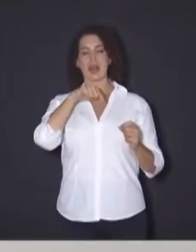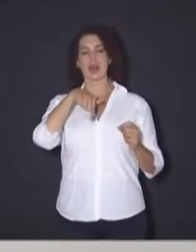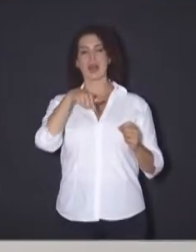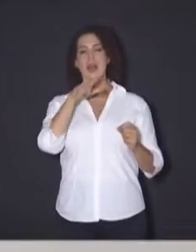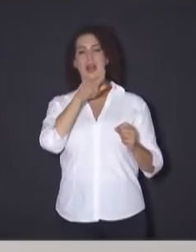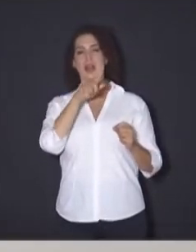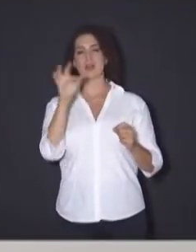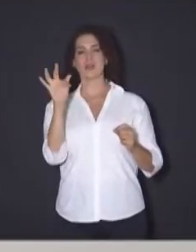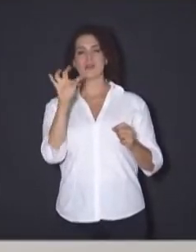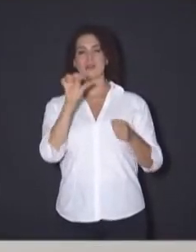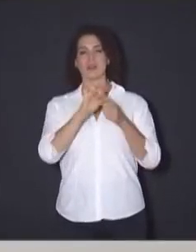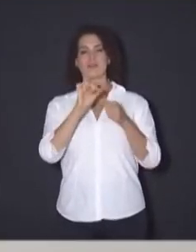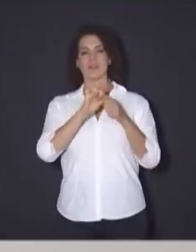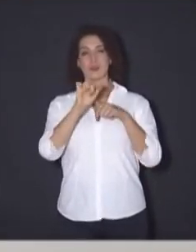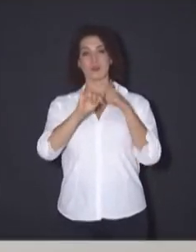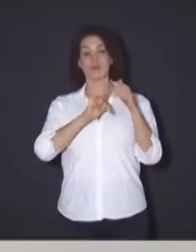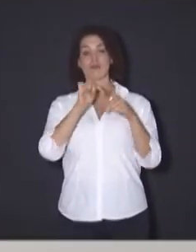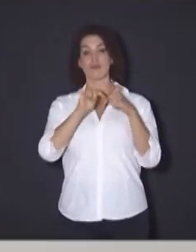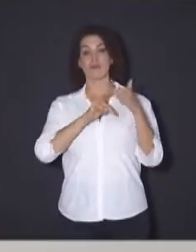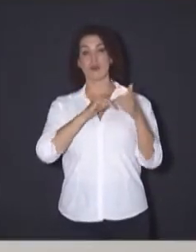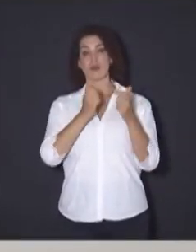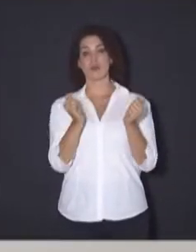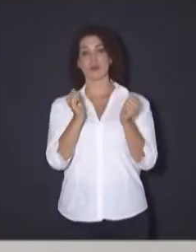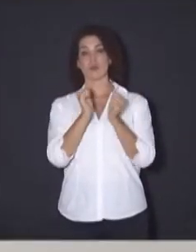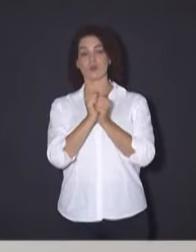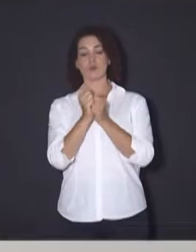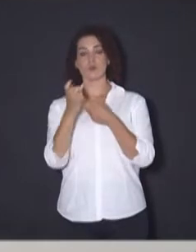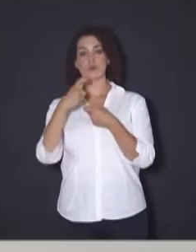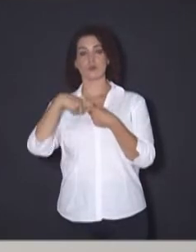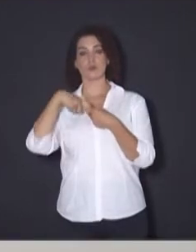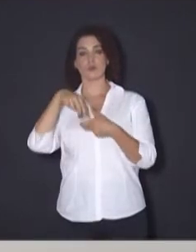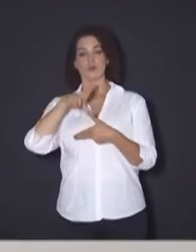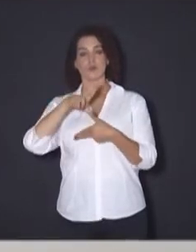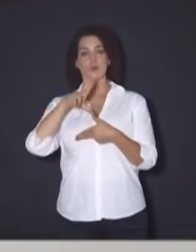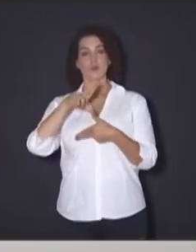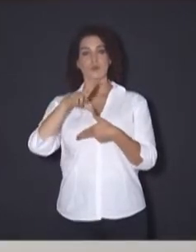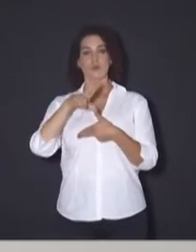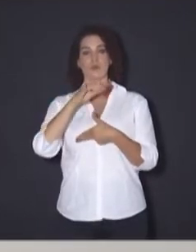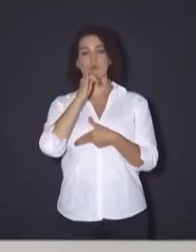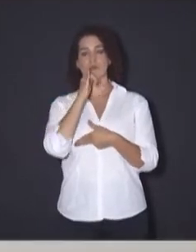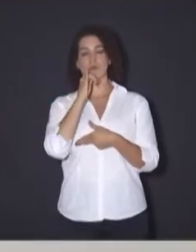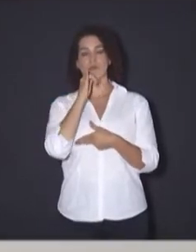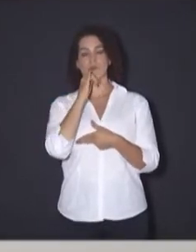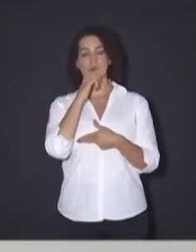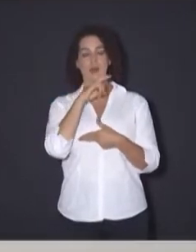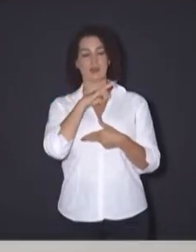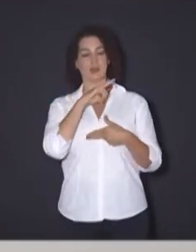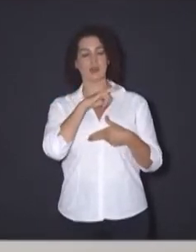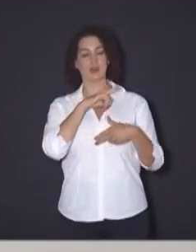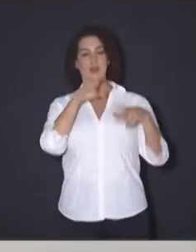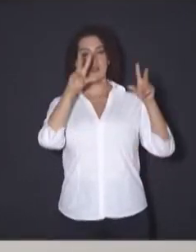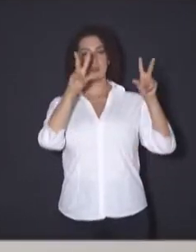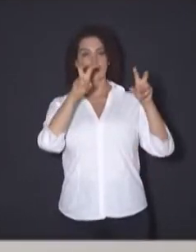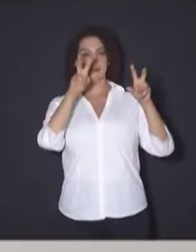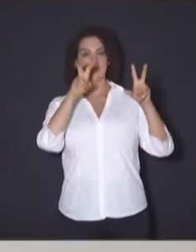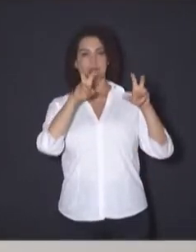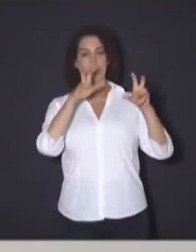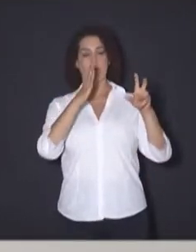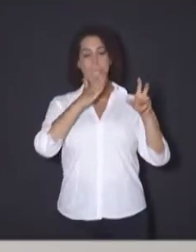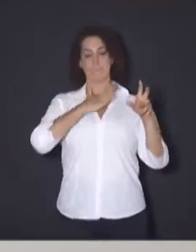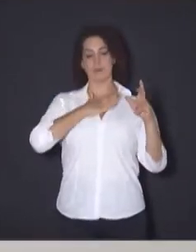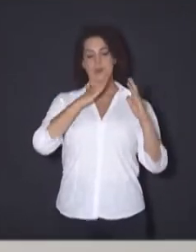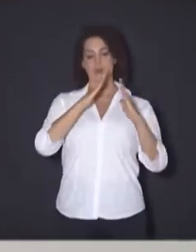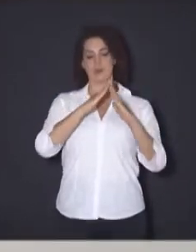que está sendo feito um trabalho inclusive com a universidade federal da bahia quando você pega uma pauta como minha casa minha vida que